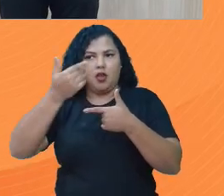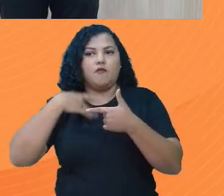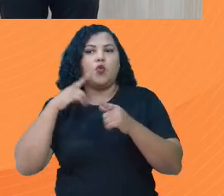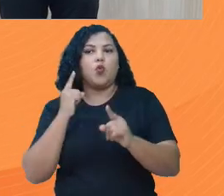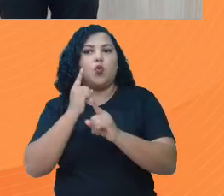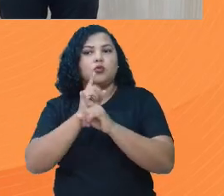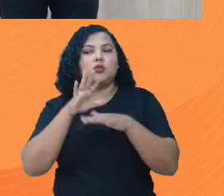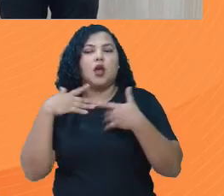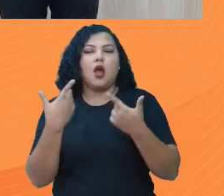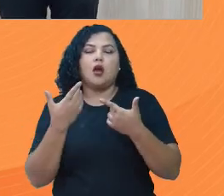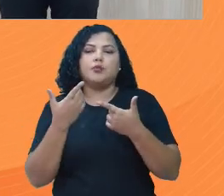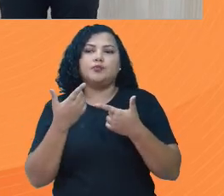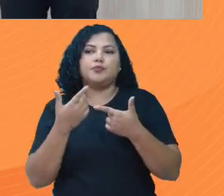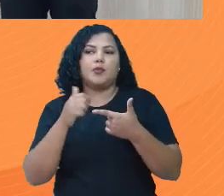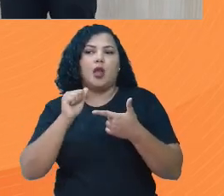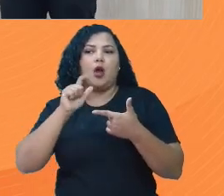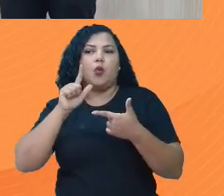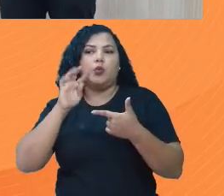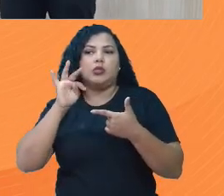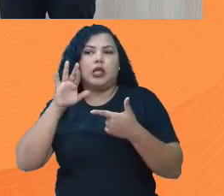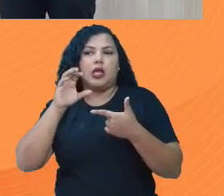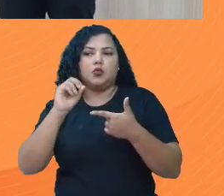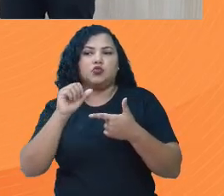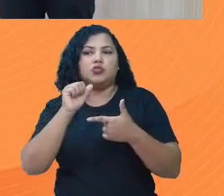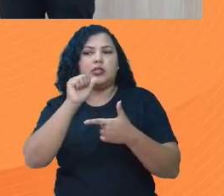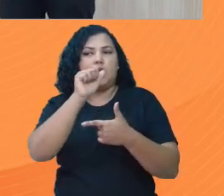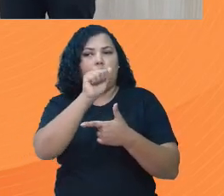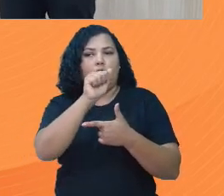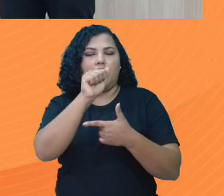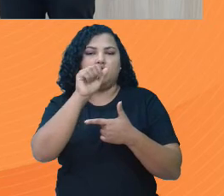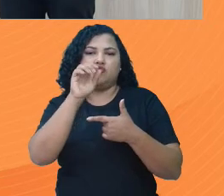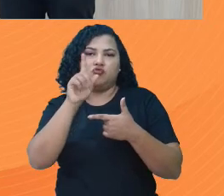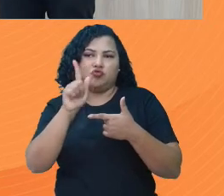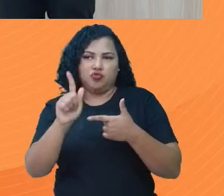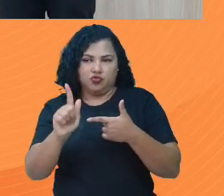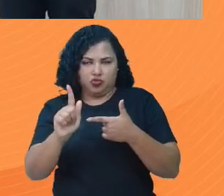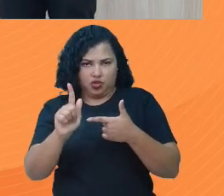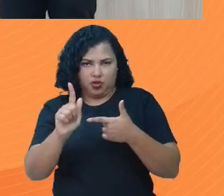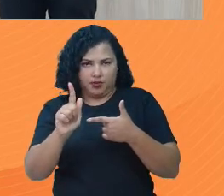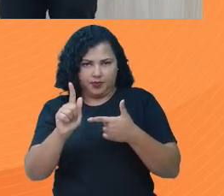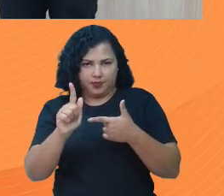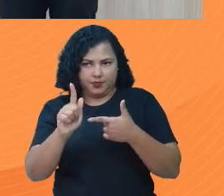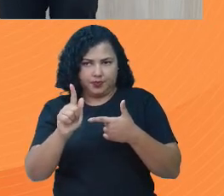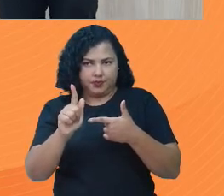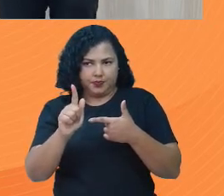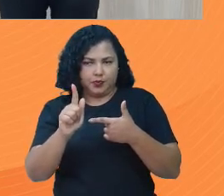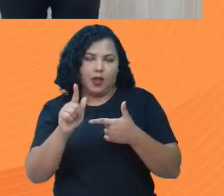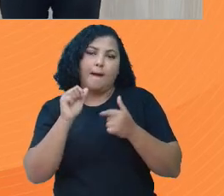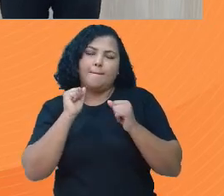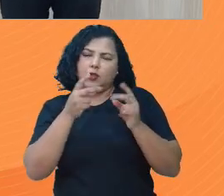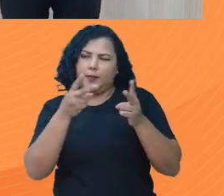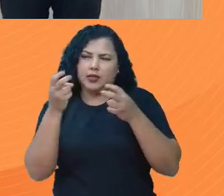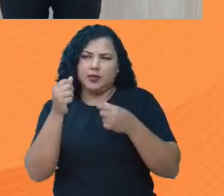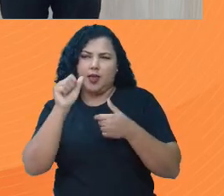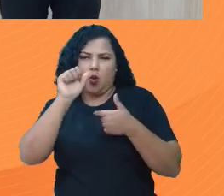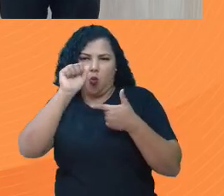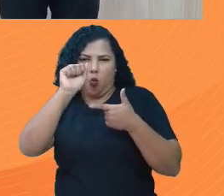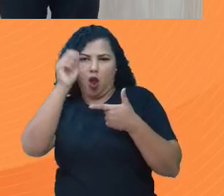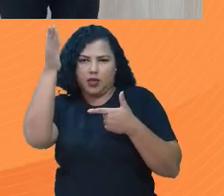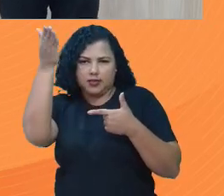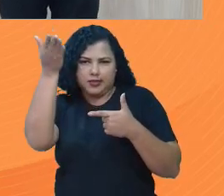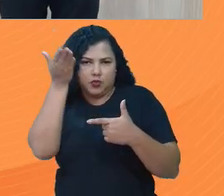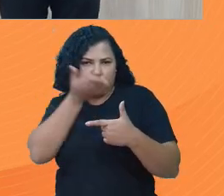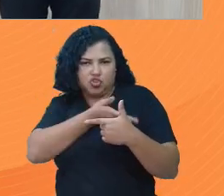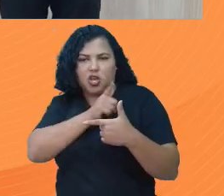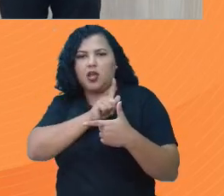encontrar os ângulos alternos. Então eu tenho aí, ó, o ângulo A com o ângulo G, tá? Pode notar, o ângulo A está lá em cima,